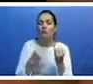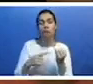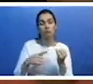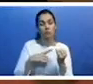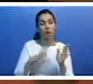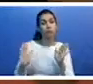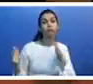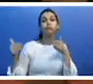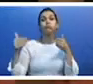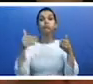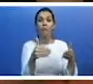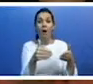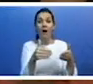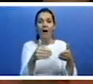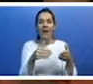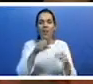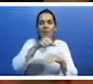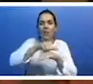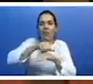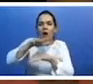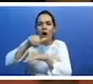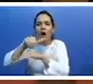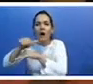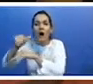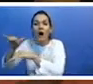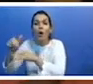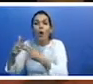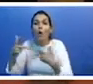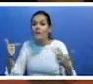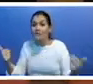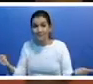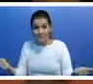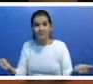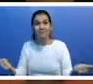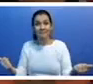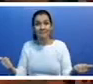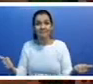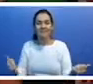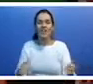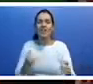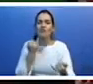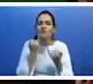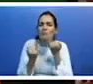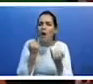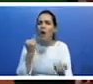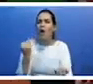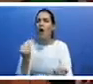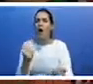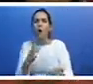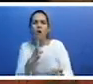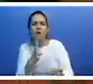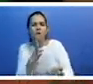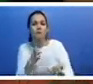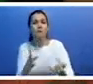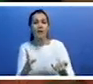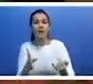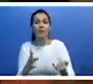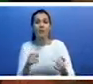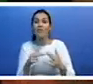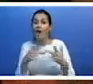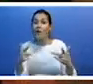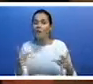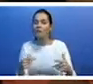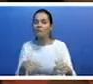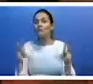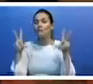objetivo transmitir dados, informações ou conhecimentos a respeito do